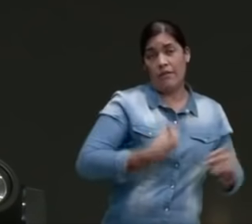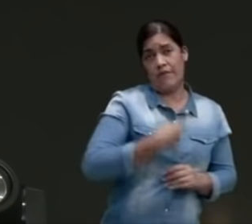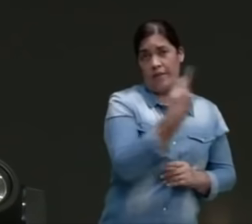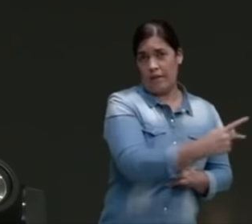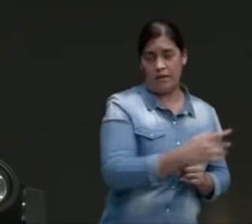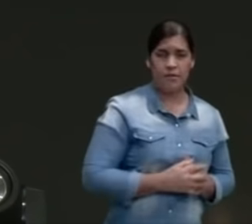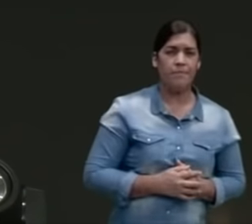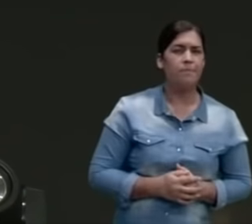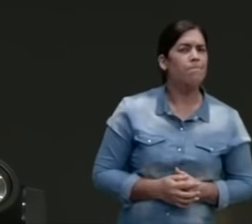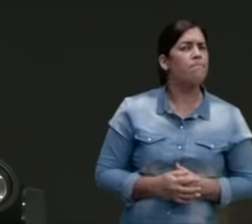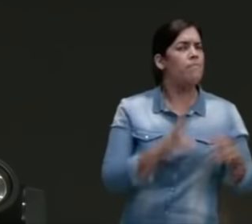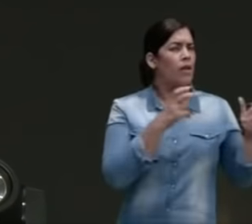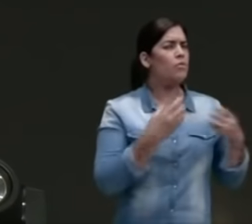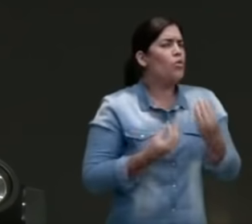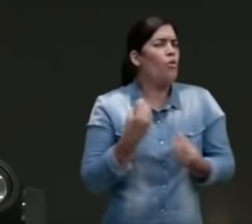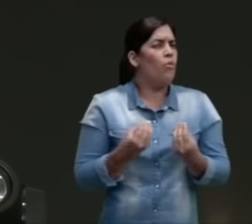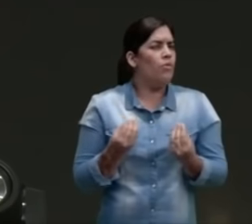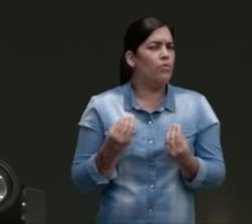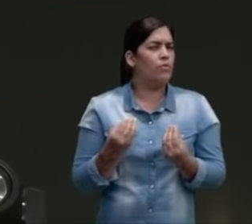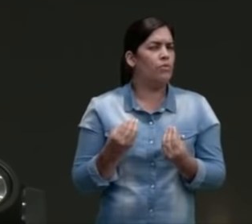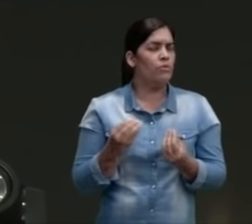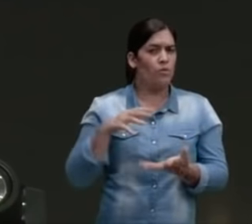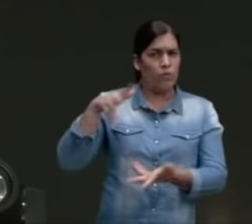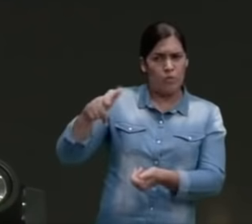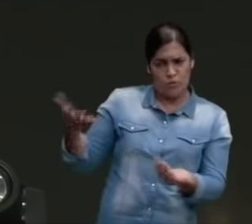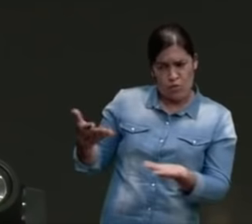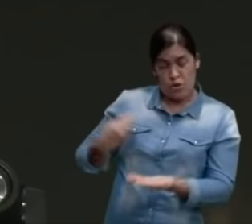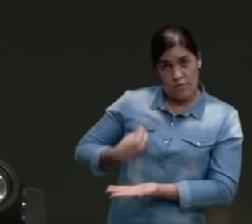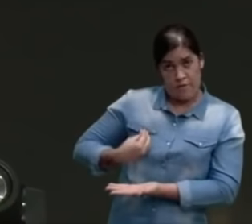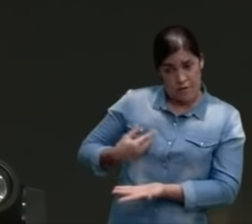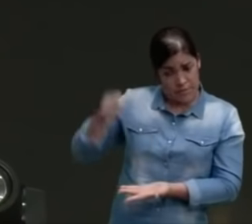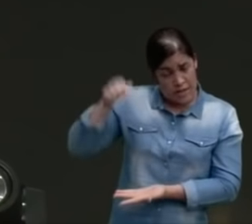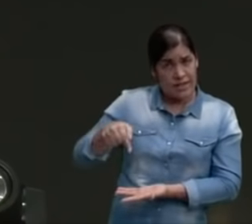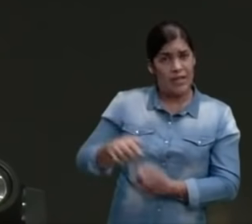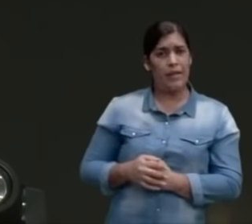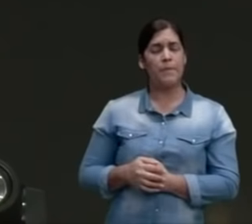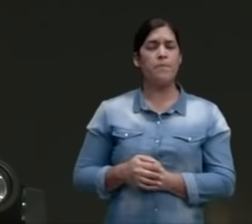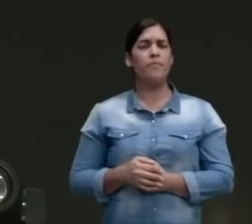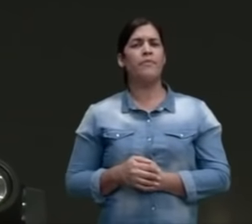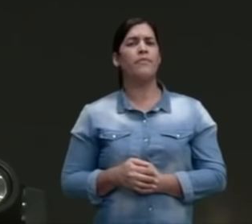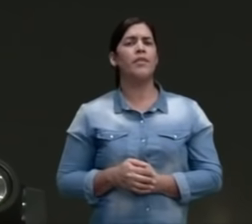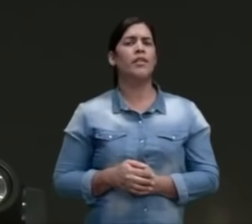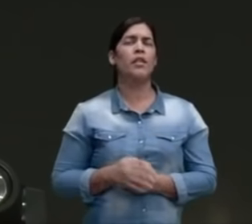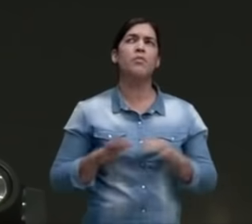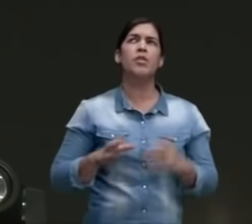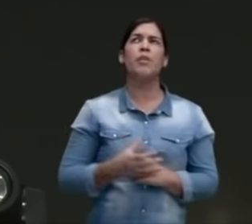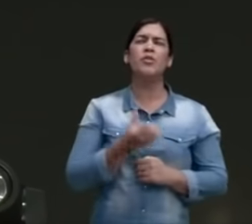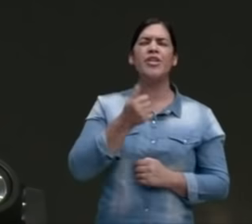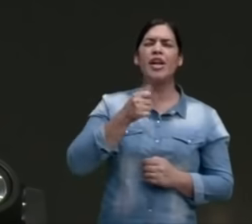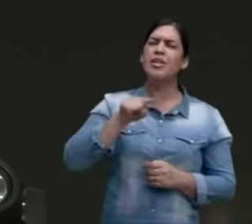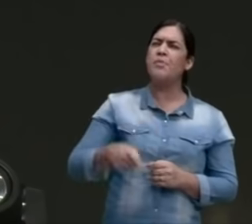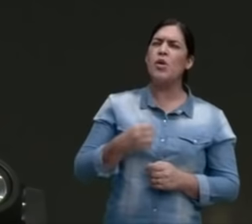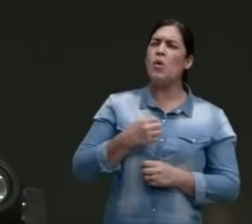olha como pode o mundo que nós estamos vivendo, o mundo que eles dizem talvez tenha aproximadamente 6 mil anos